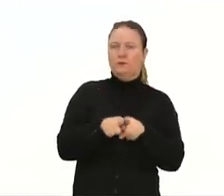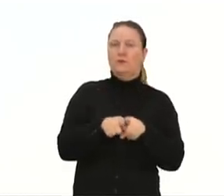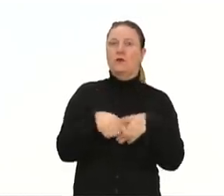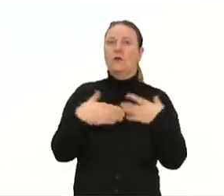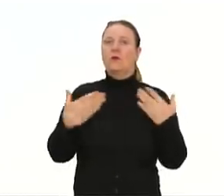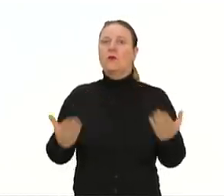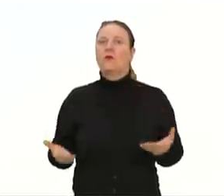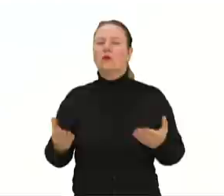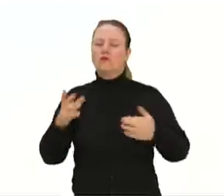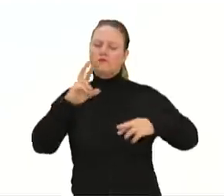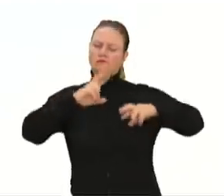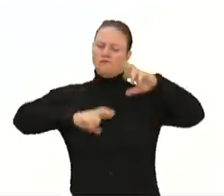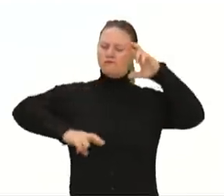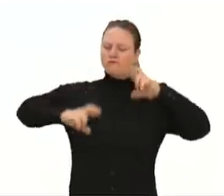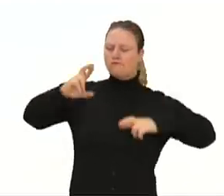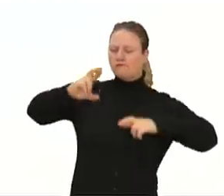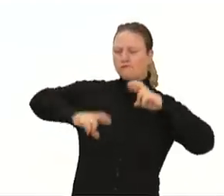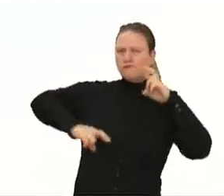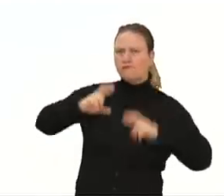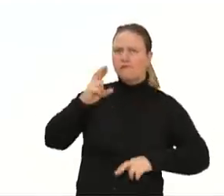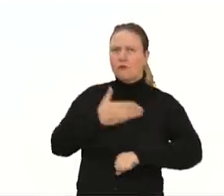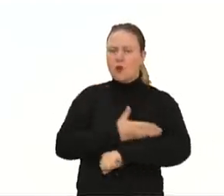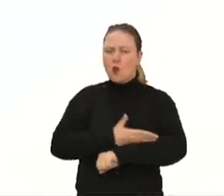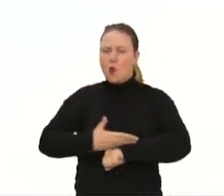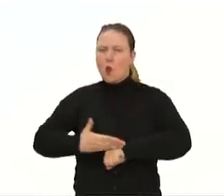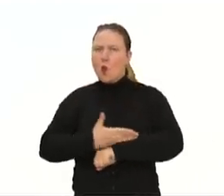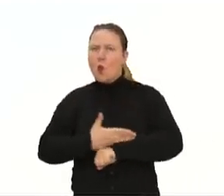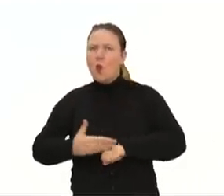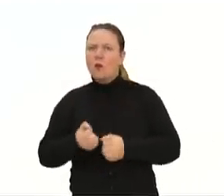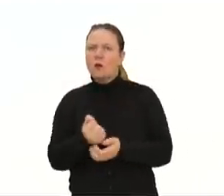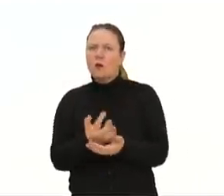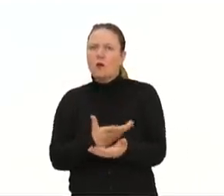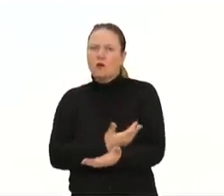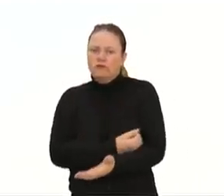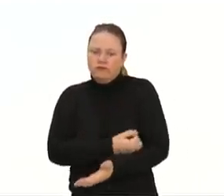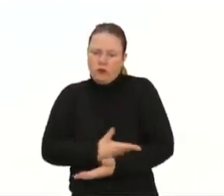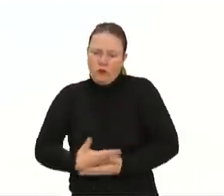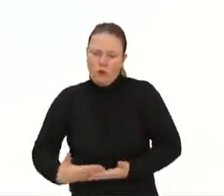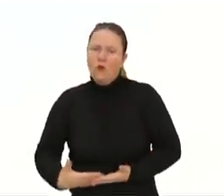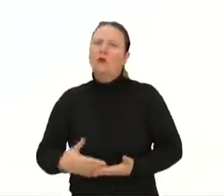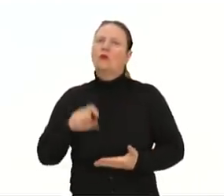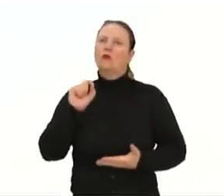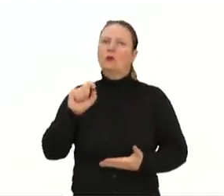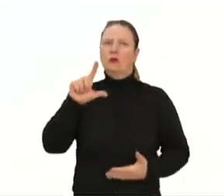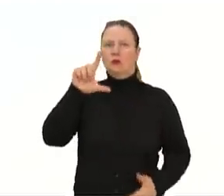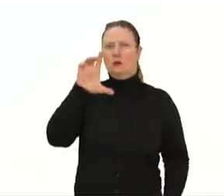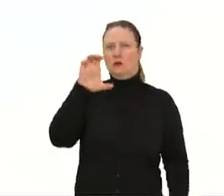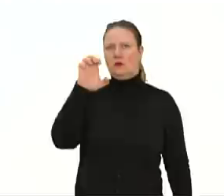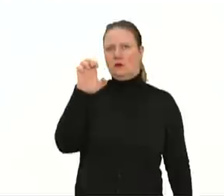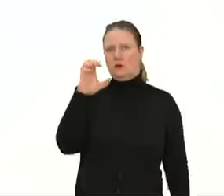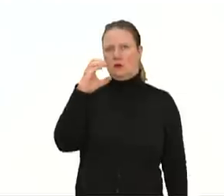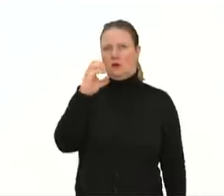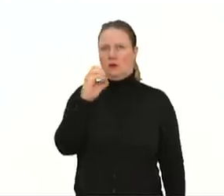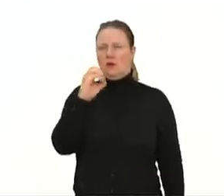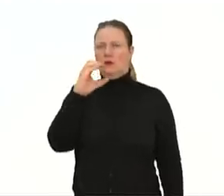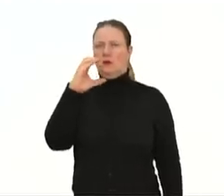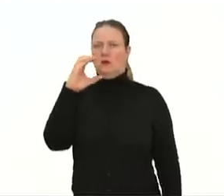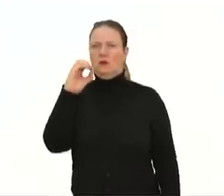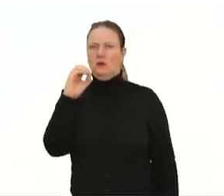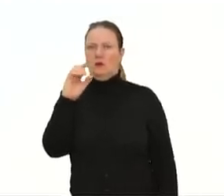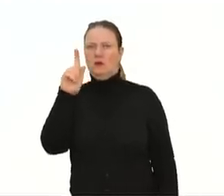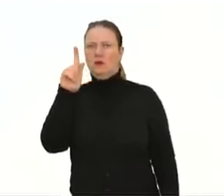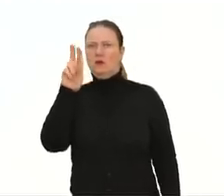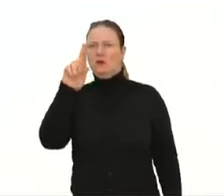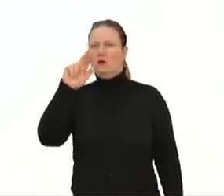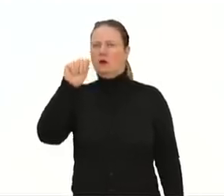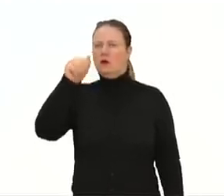hemograma que analisa os glóbulos brancos, ela é chamada leucograma, tá? Então, se você vê no exame de sangue aí, pode ser até um